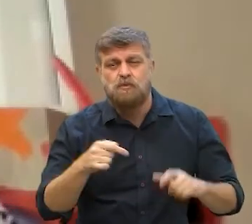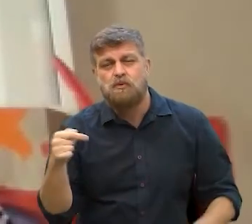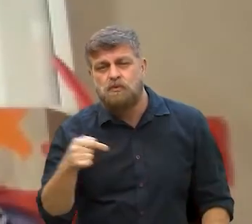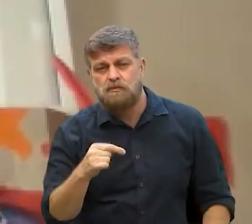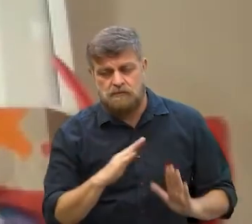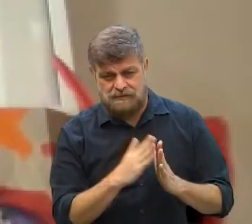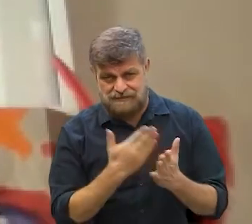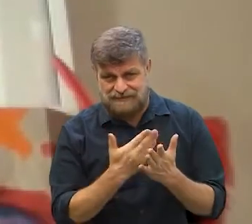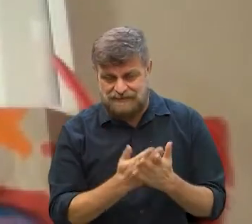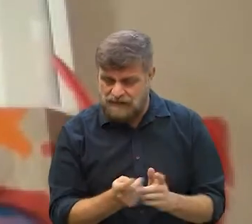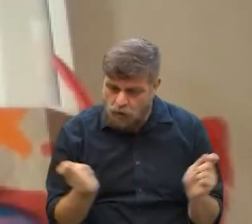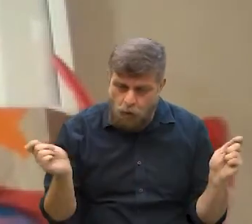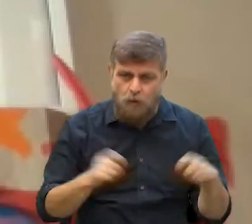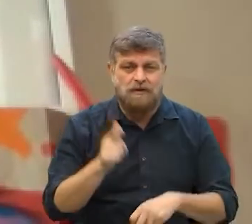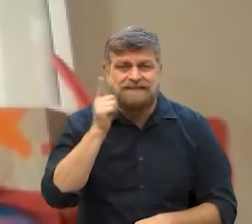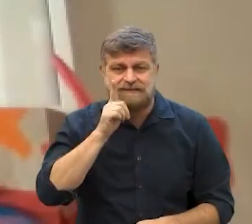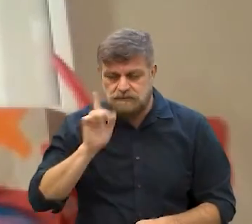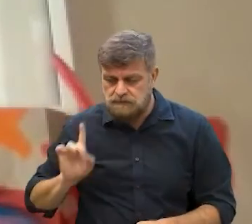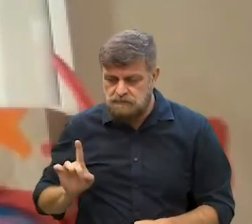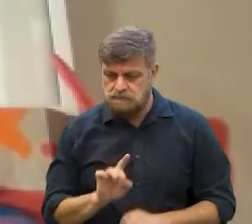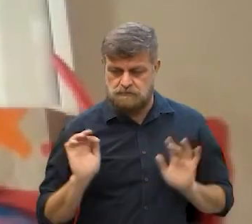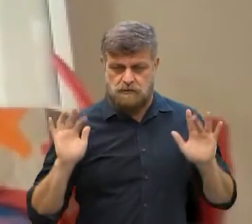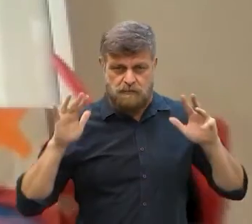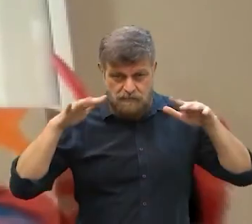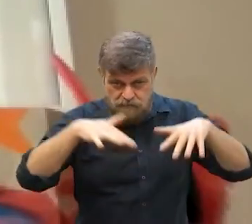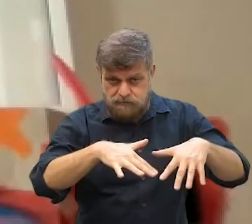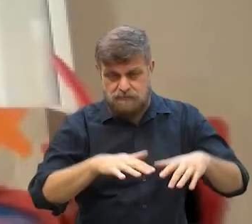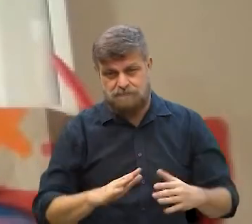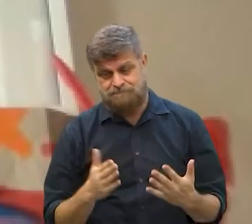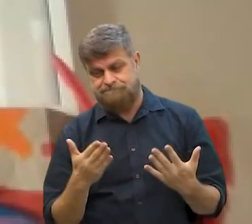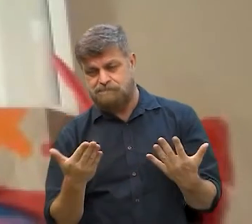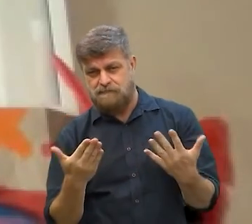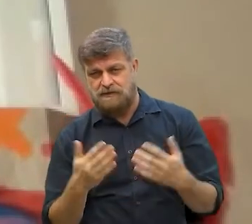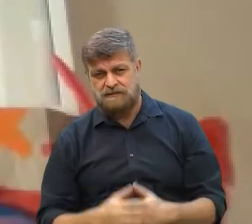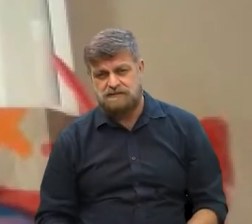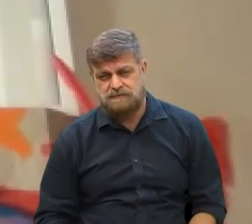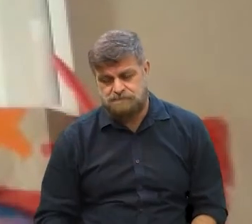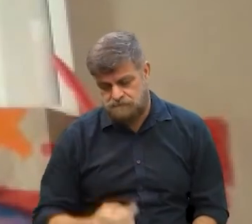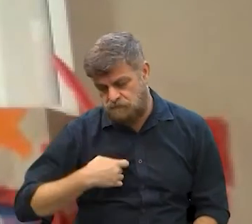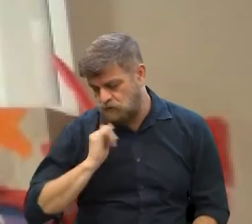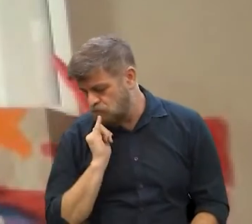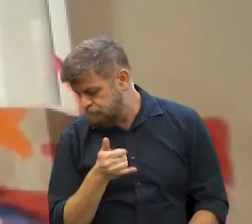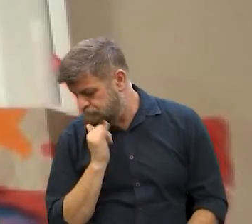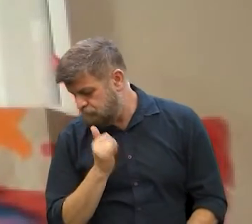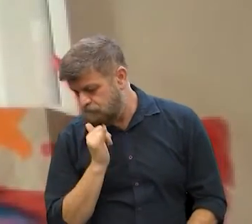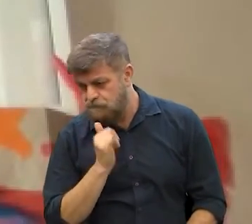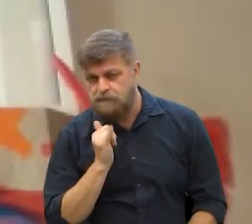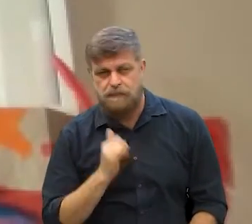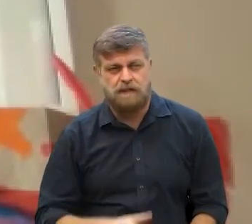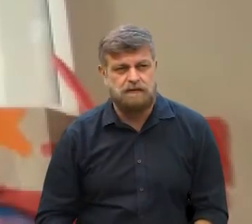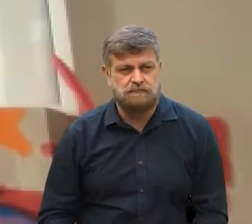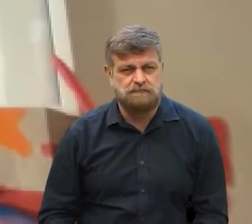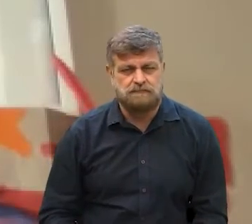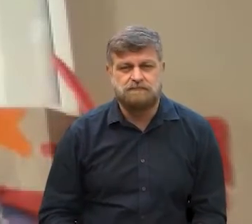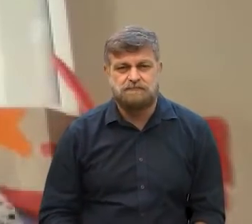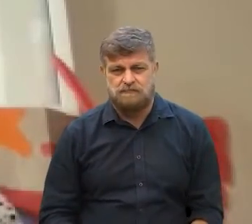tornassem aptas, né, a receber a todos. Mas, como eu já disse,